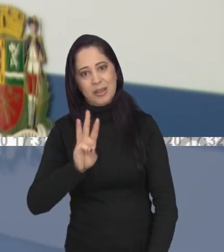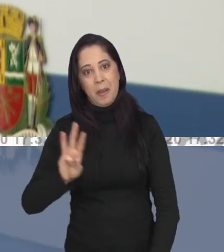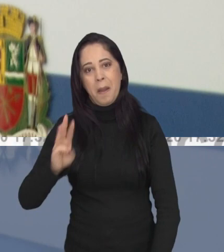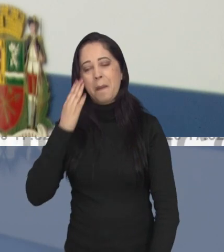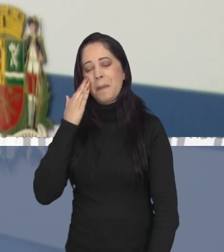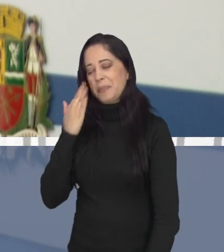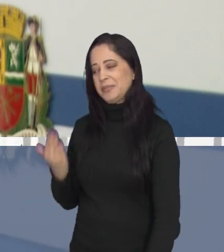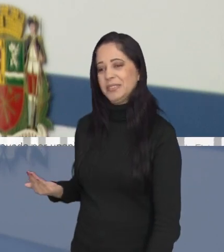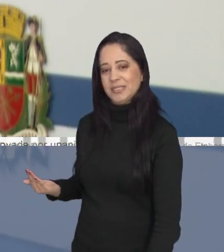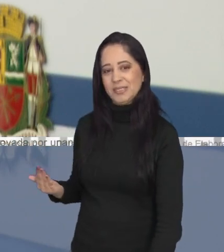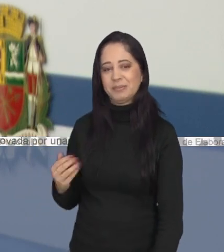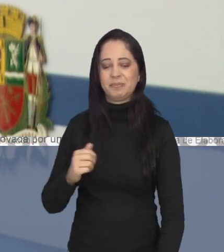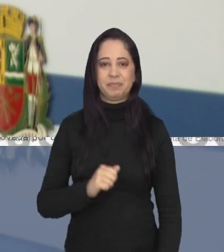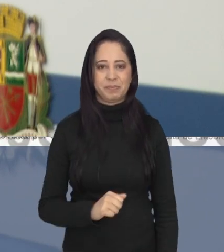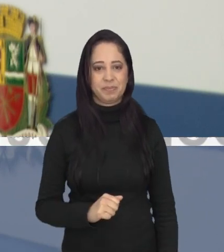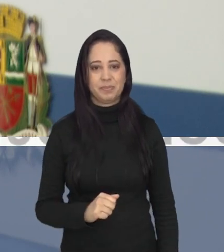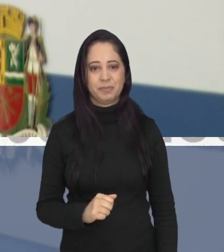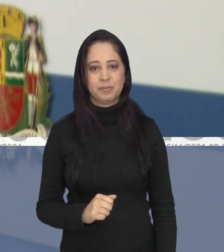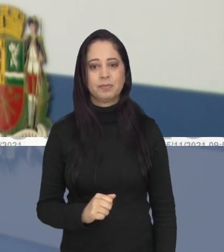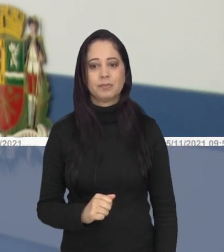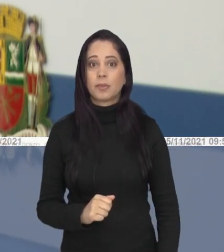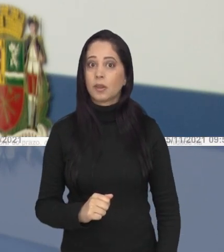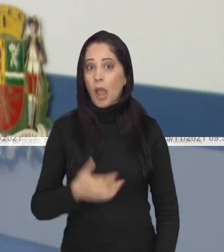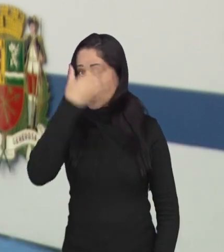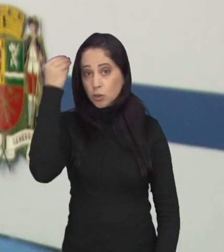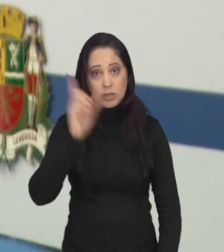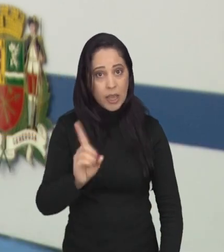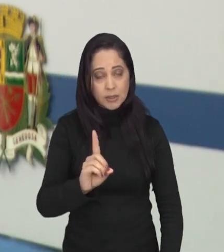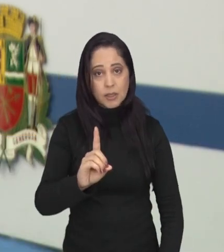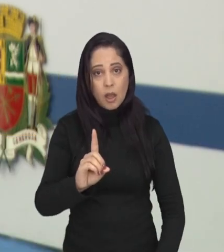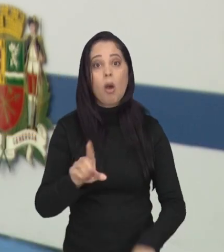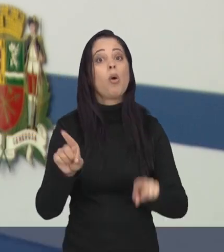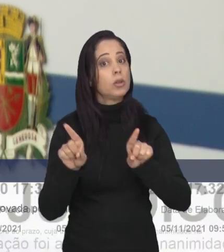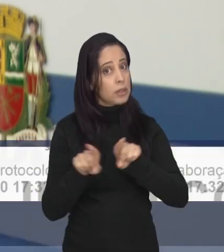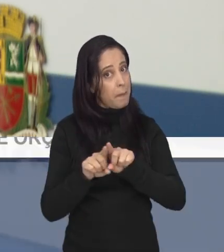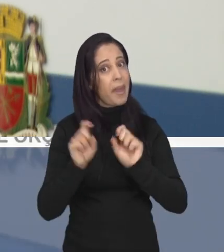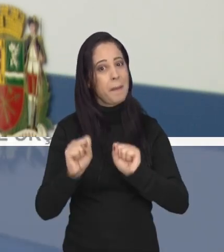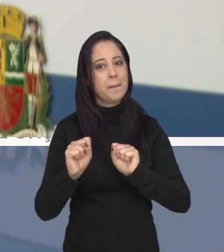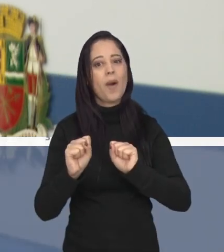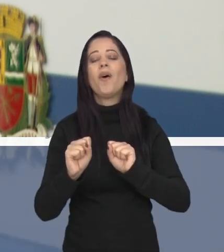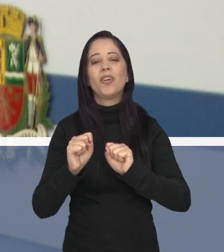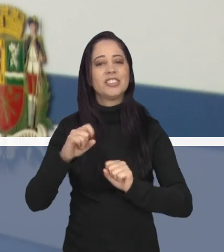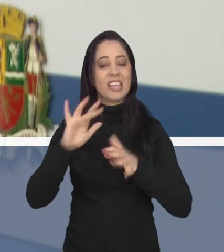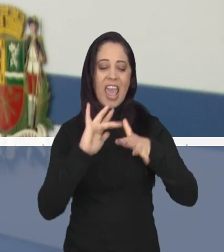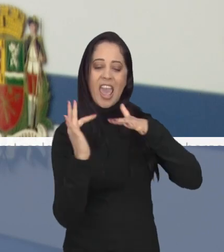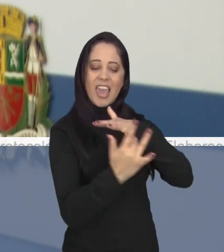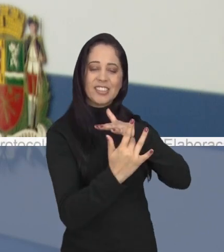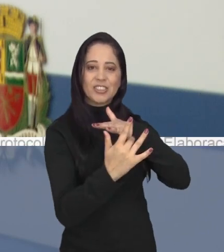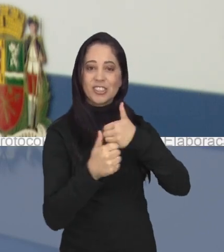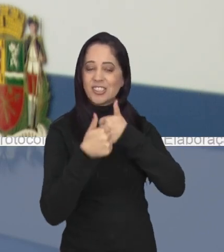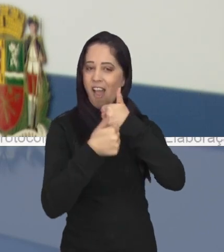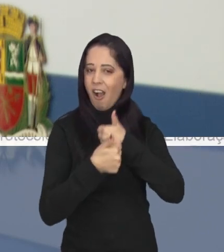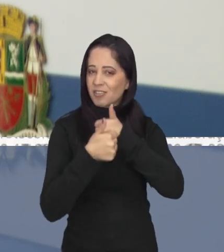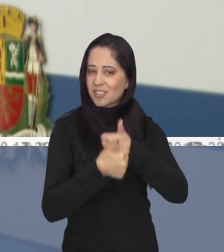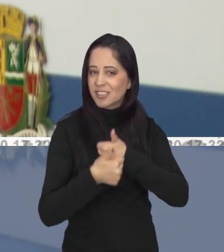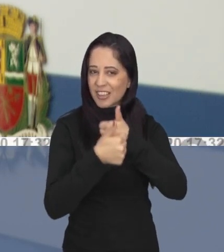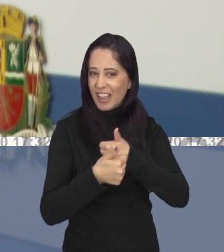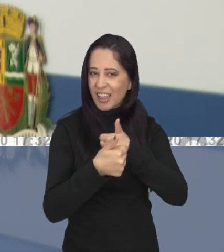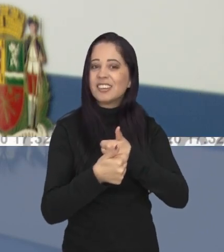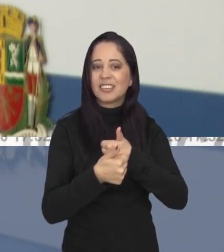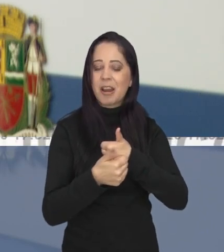que as cidades e o país em si têm que aderir. Esses foram os projetos de lei do Tramitando Destaques de hoje. Mas, se